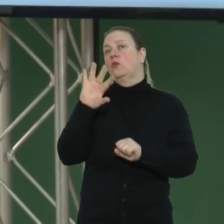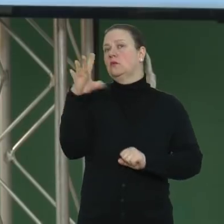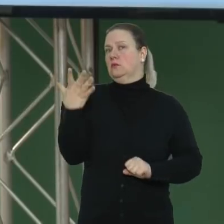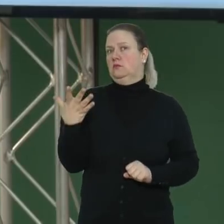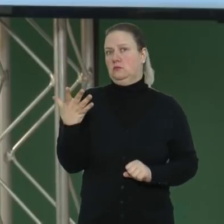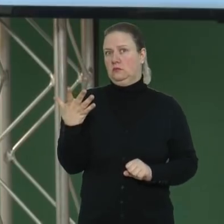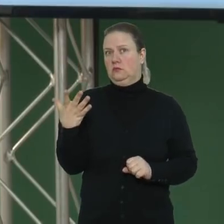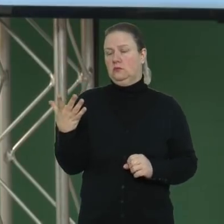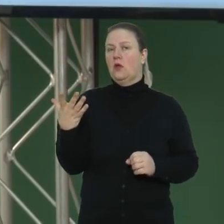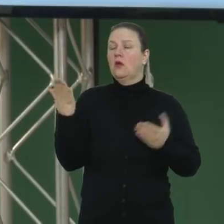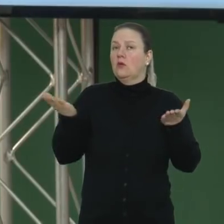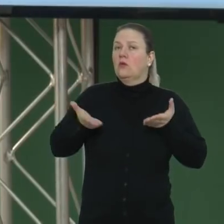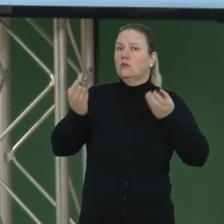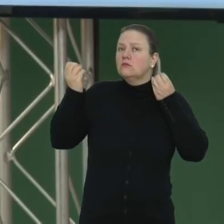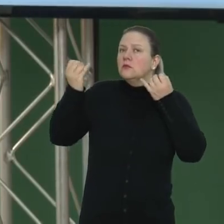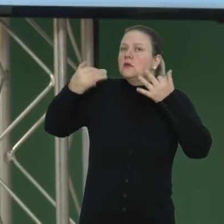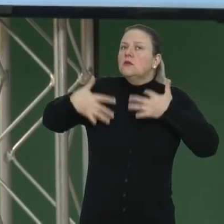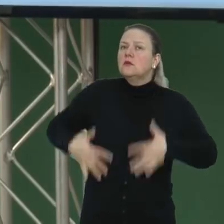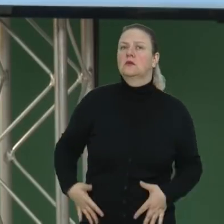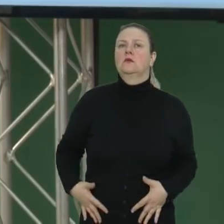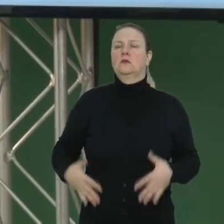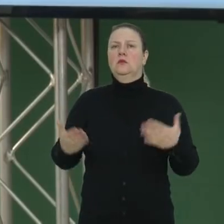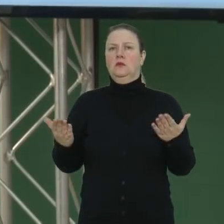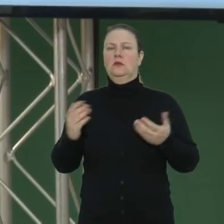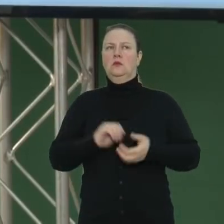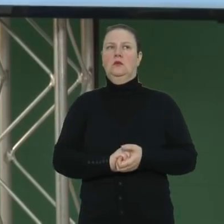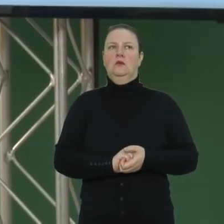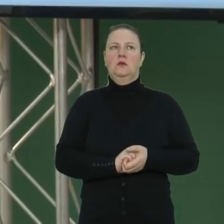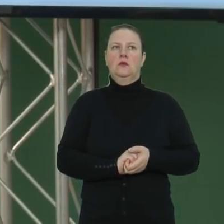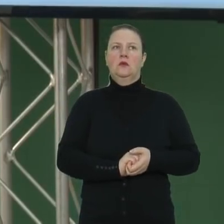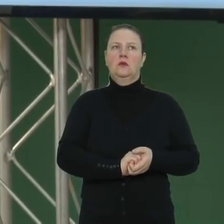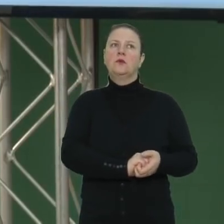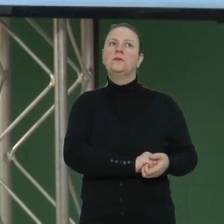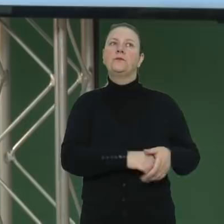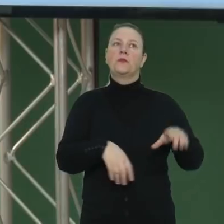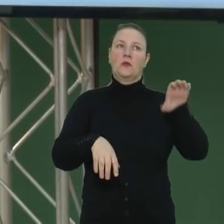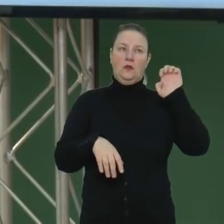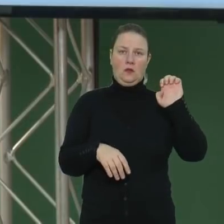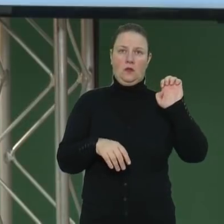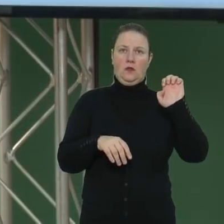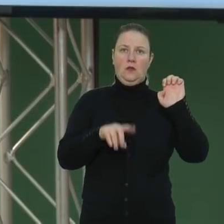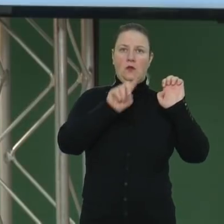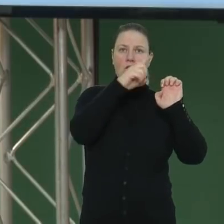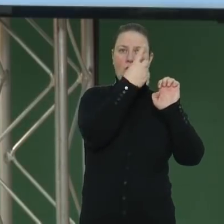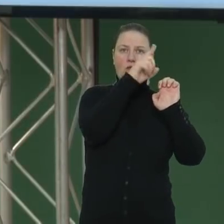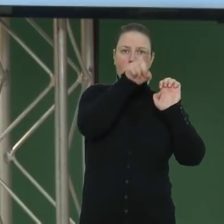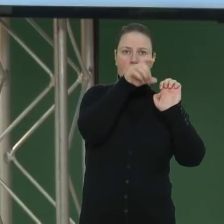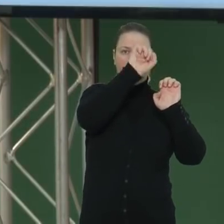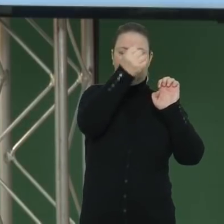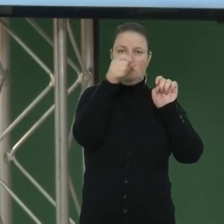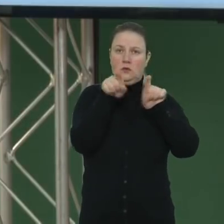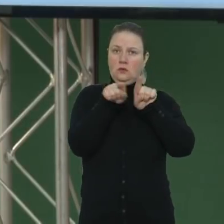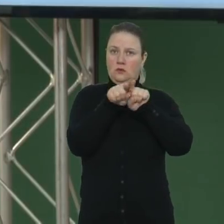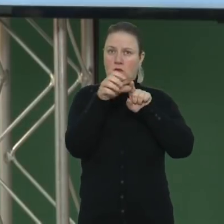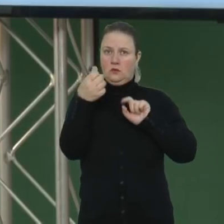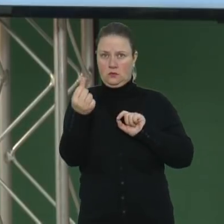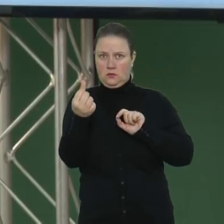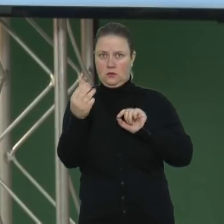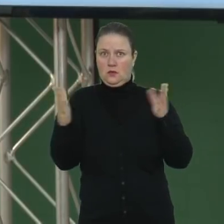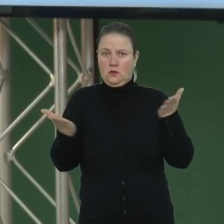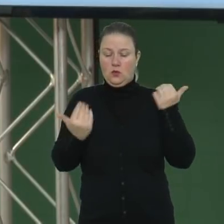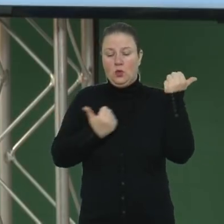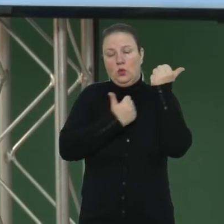a situação, né? O E elevado a 1,8 igual a 6, né? E comecei a fazer a substituição aqui